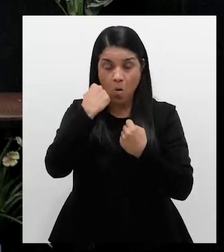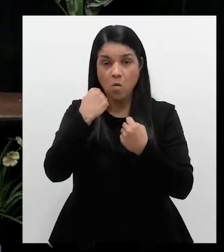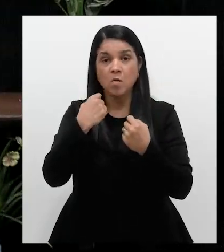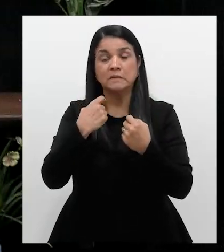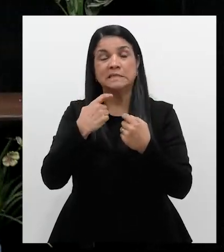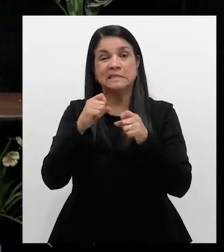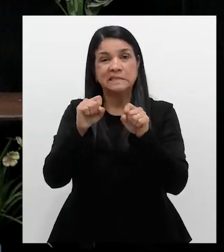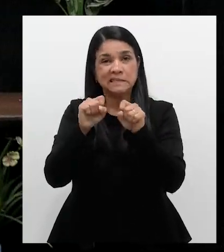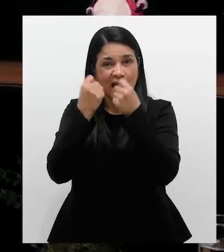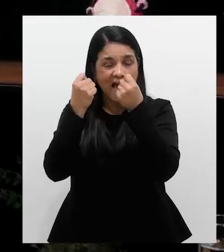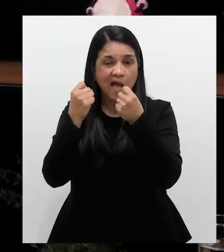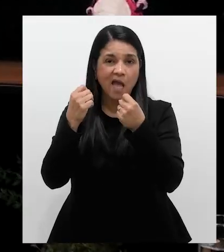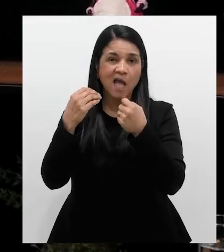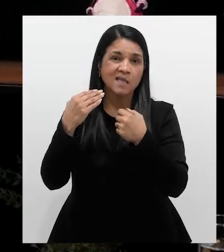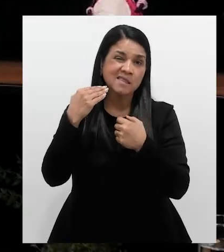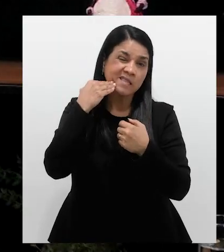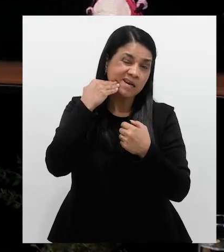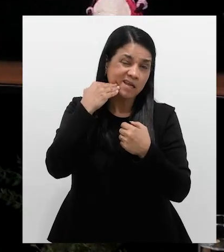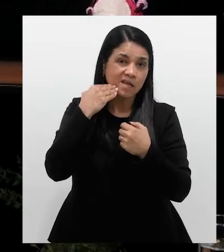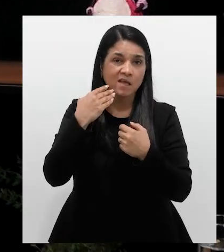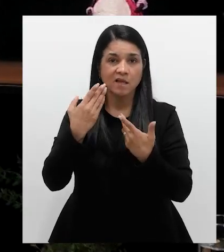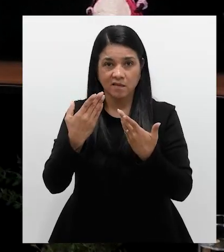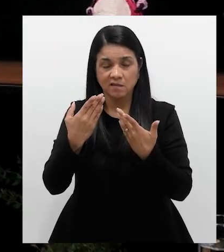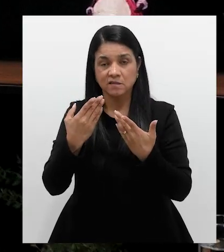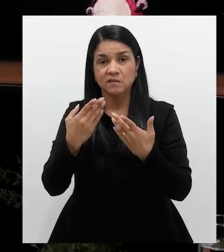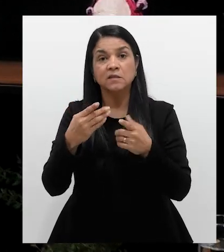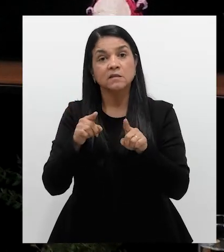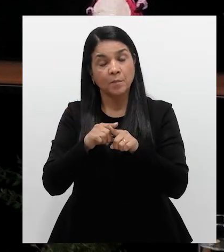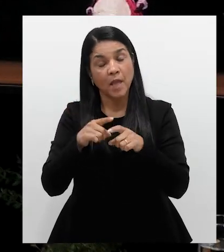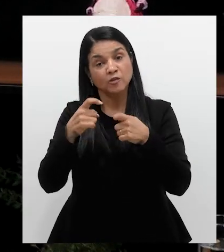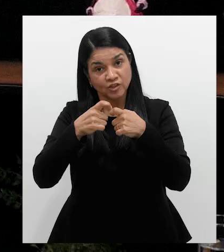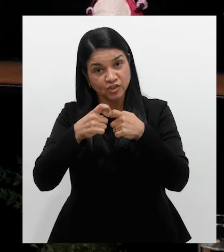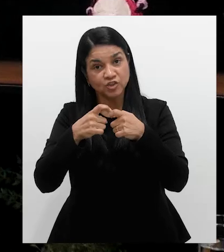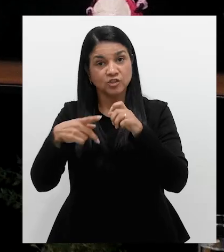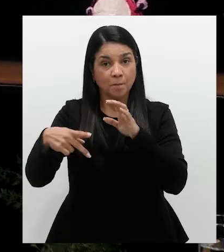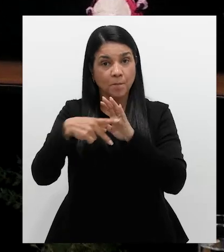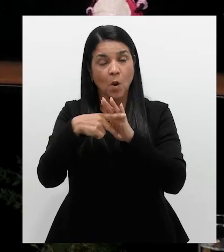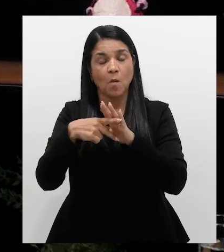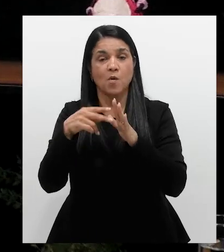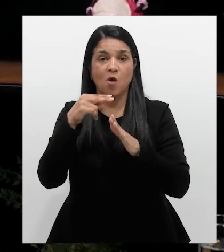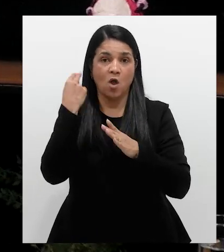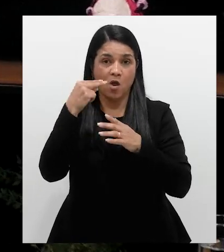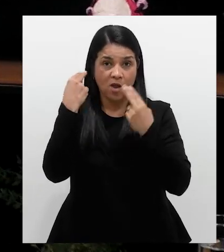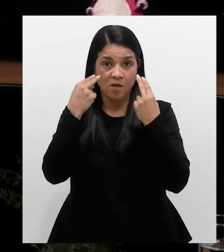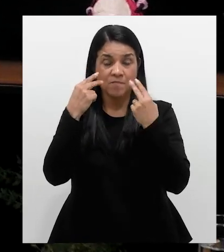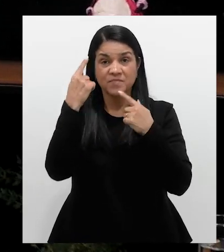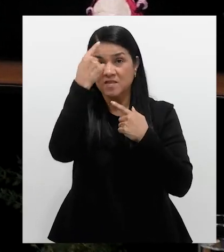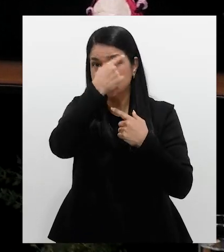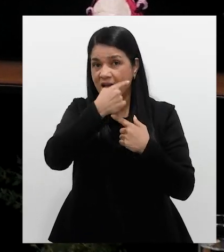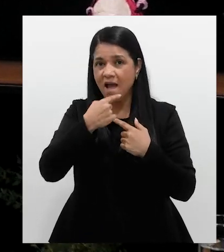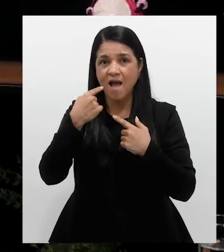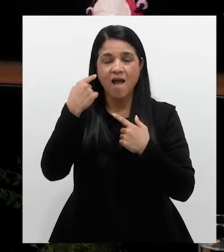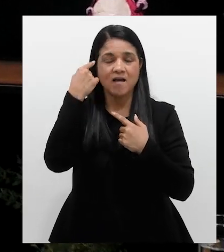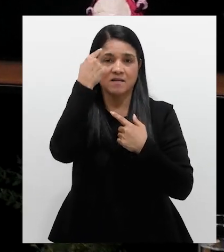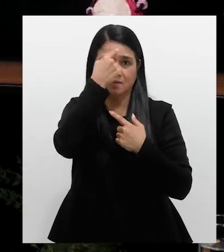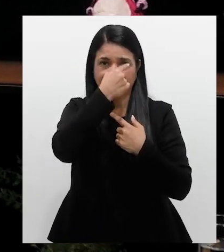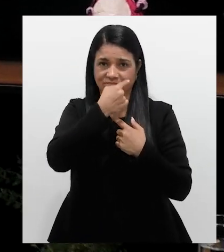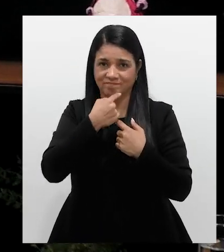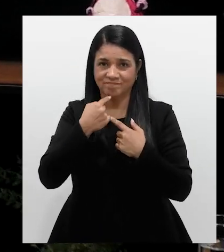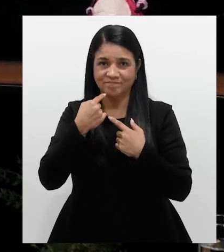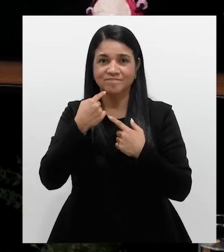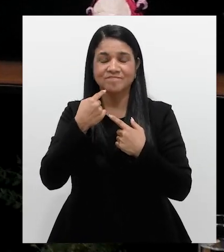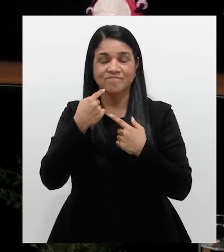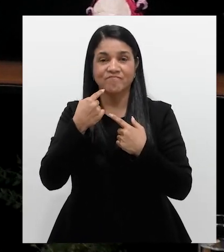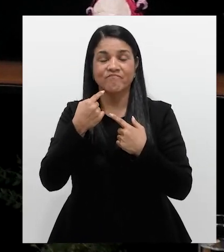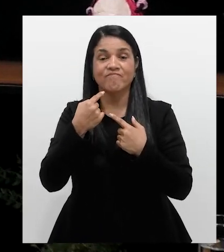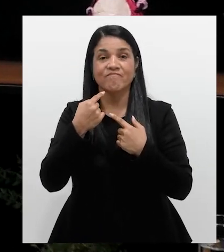onde tenha um trauma de face, então também é o dentista. Então toda essa parte, né, estomatognática, toda essa parte